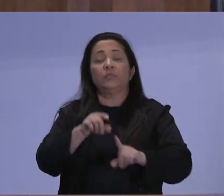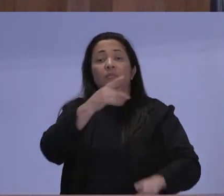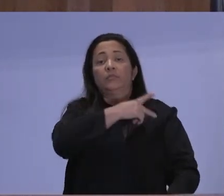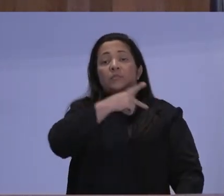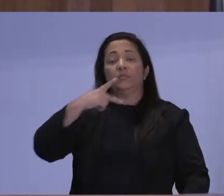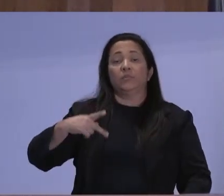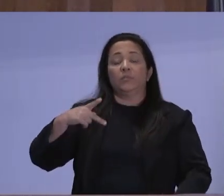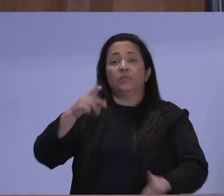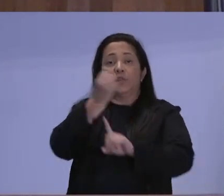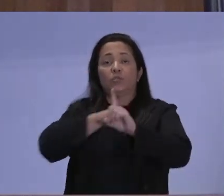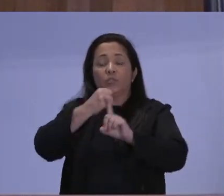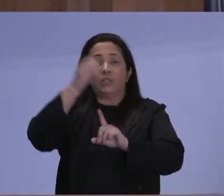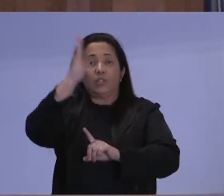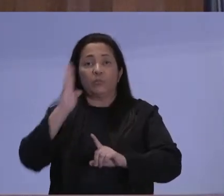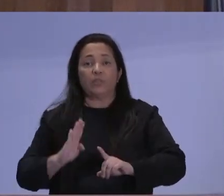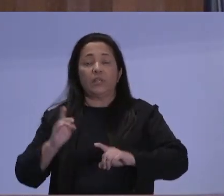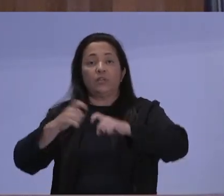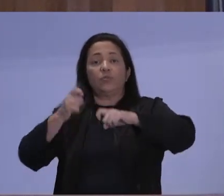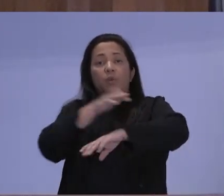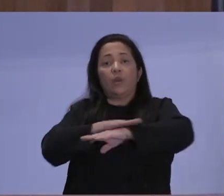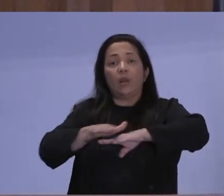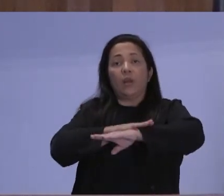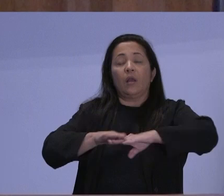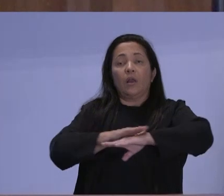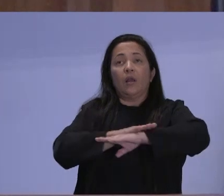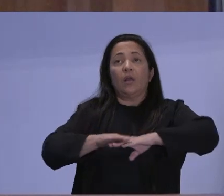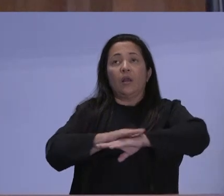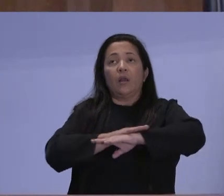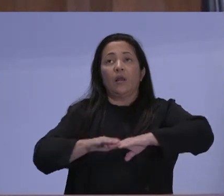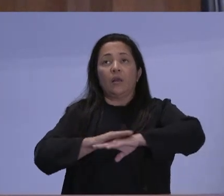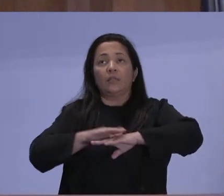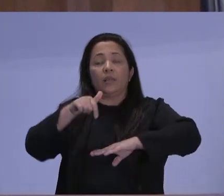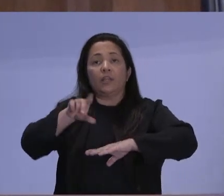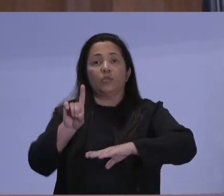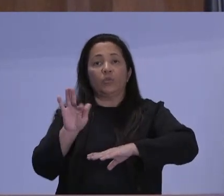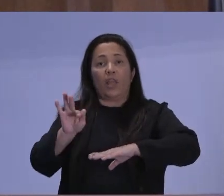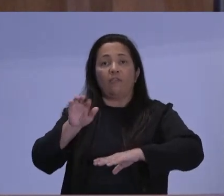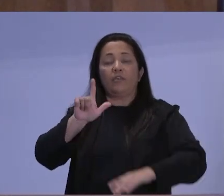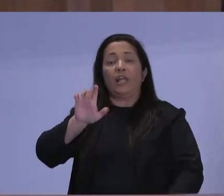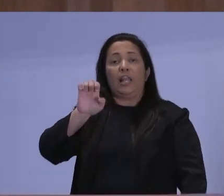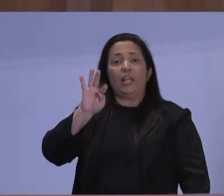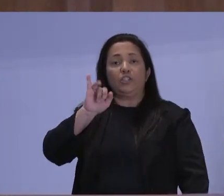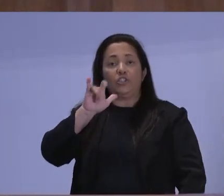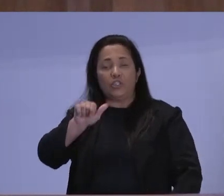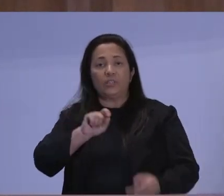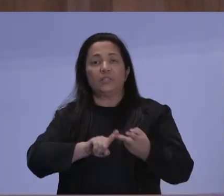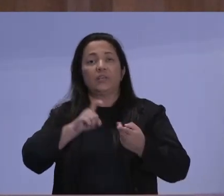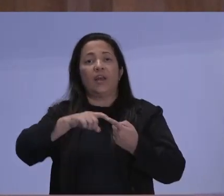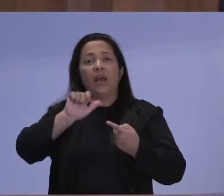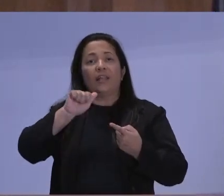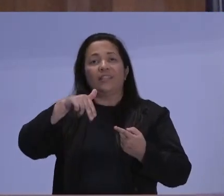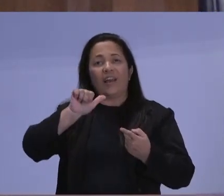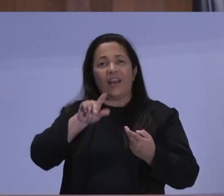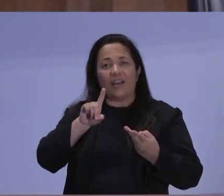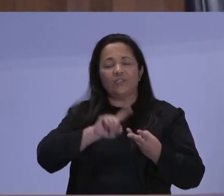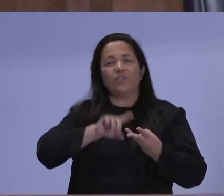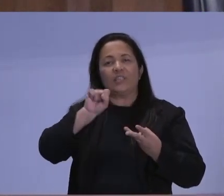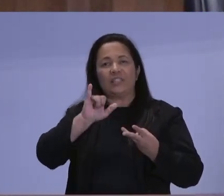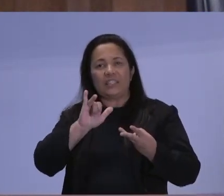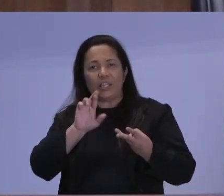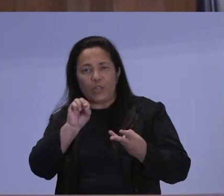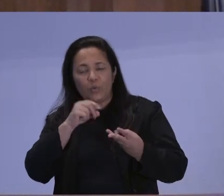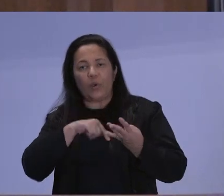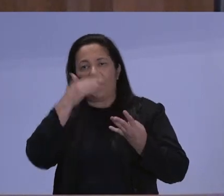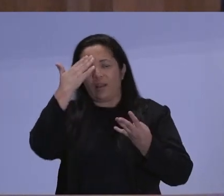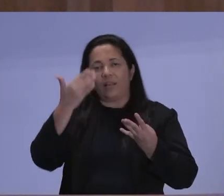presidente da Sociedade Brasileira de Dermatologia da Regional aqui do Distrito Federal, a doutora Letícia Oba, a doutora Nádia Aires, o doutor Ciro Martins